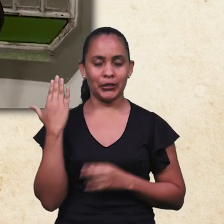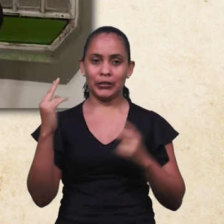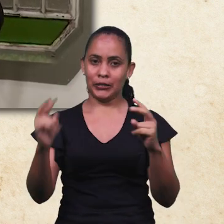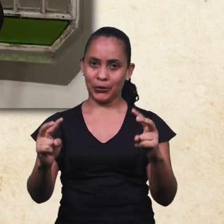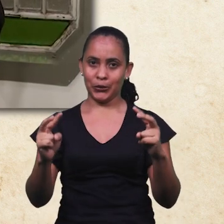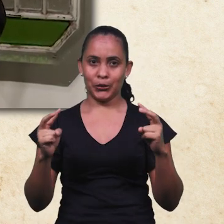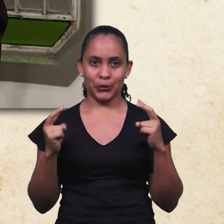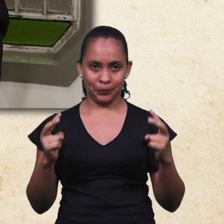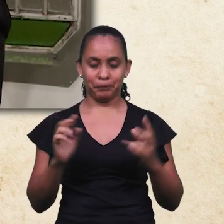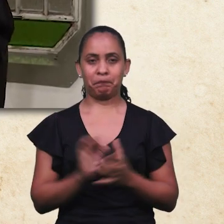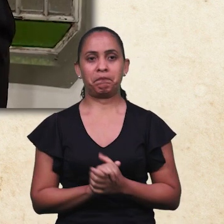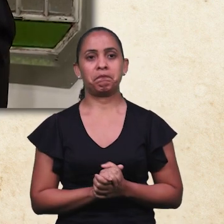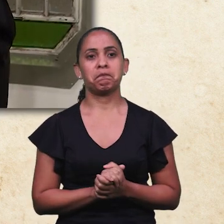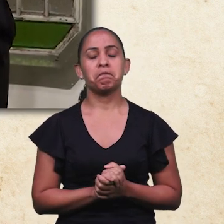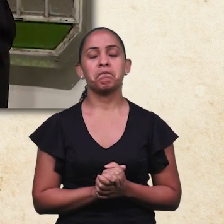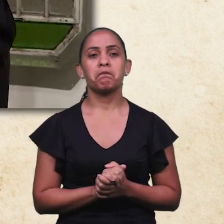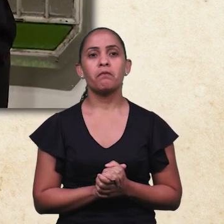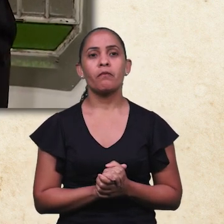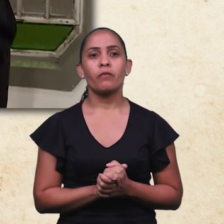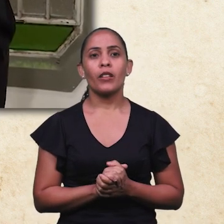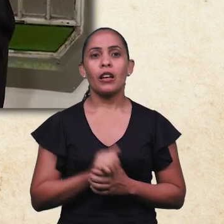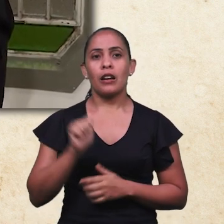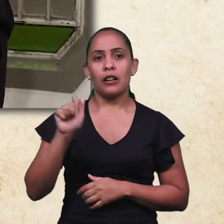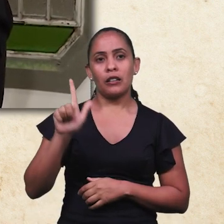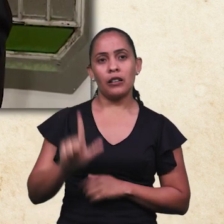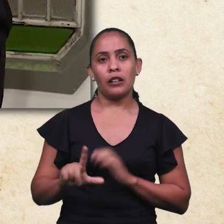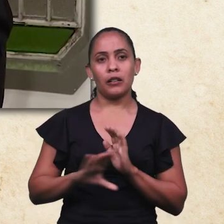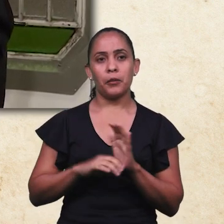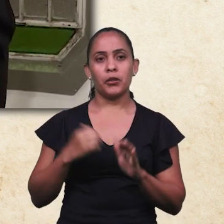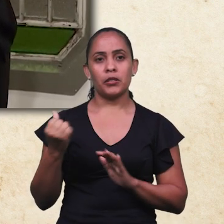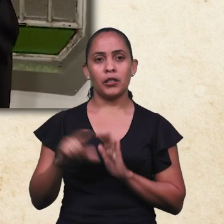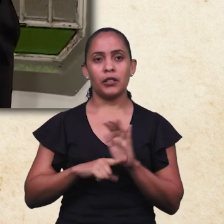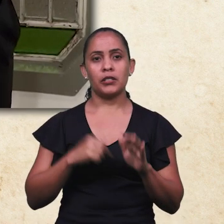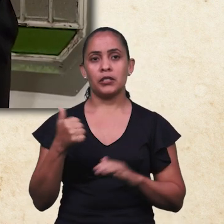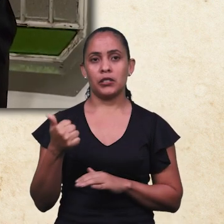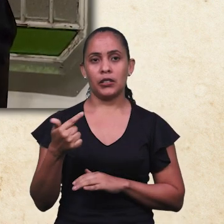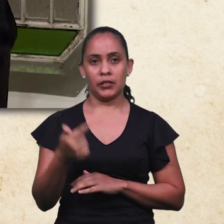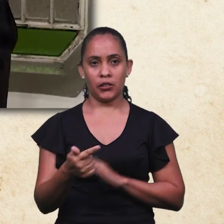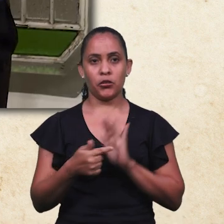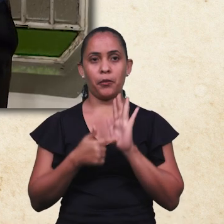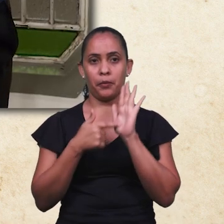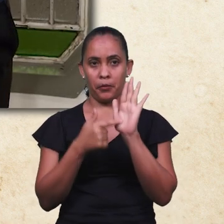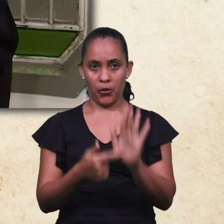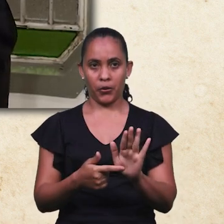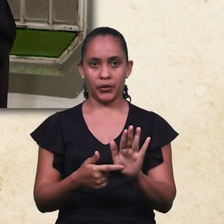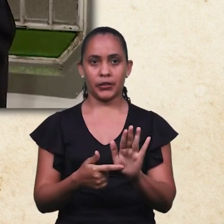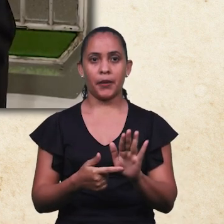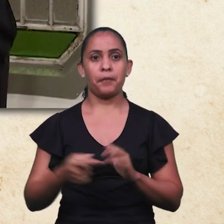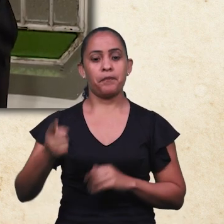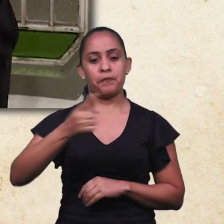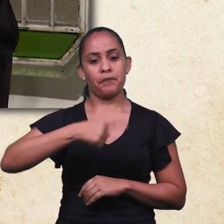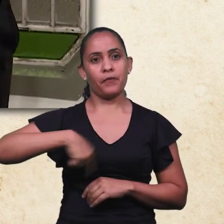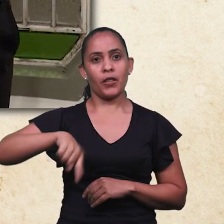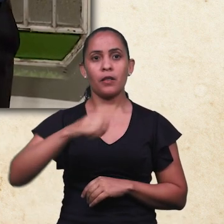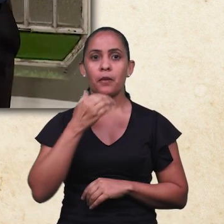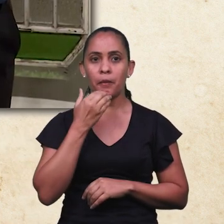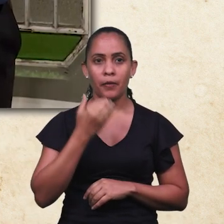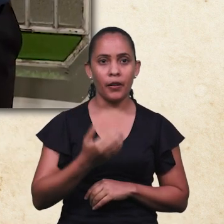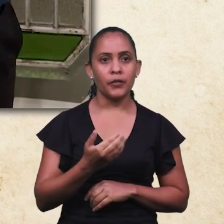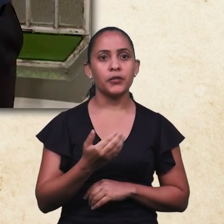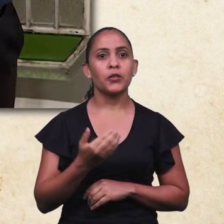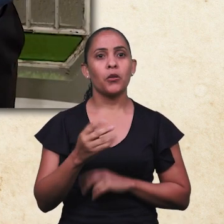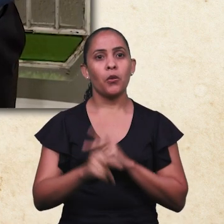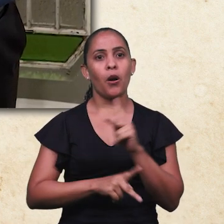nos assistindo. A palavra do Senhor em Gálatas 6, 17, diz assim: desde agora ninguém me inquiete,